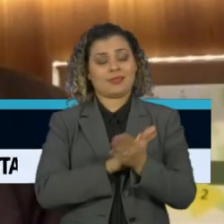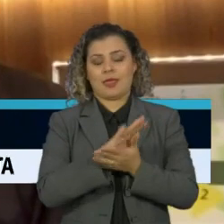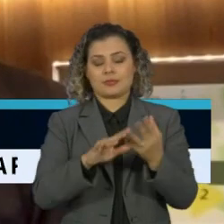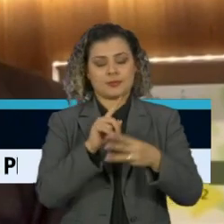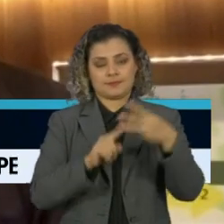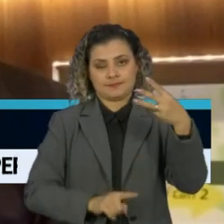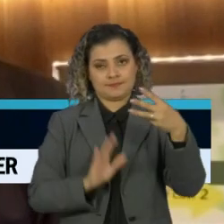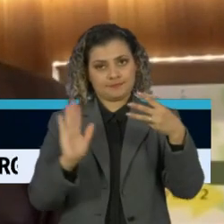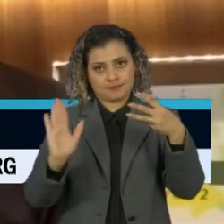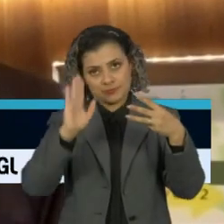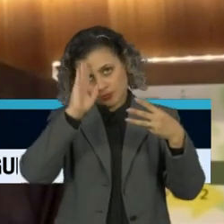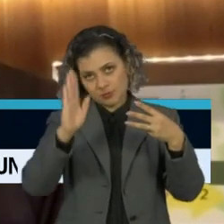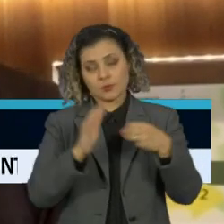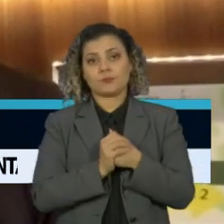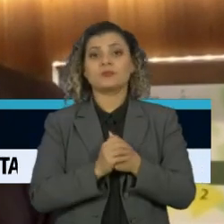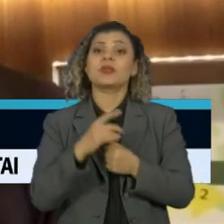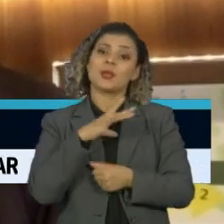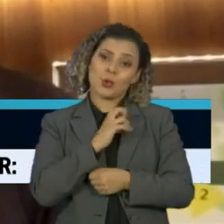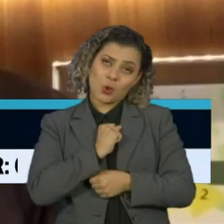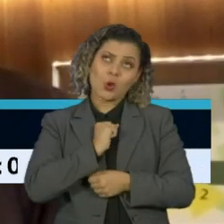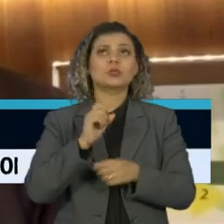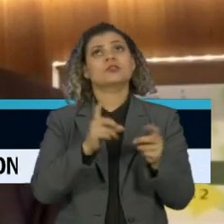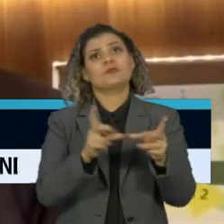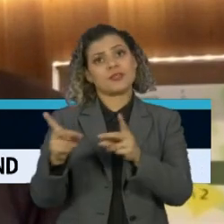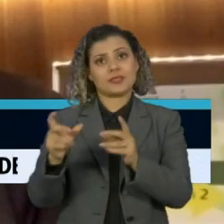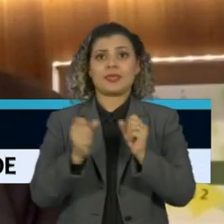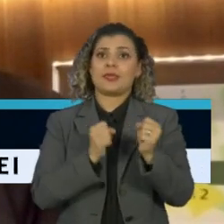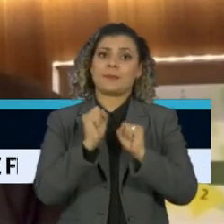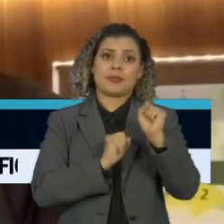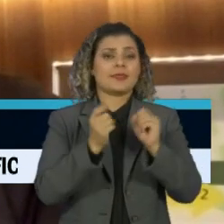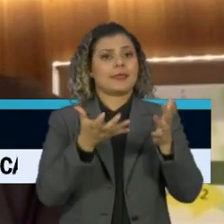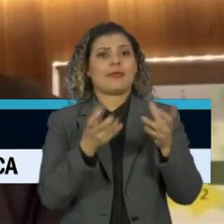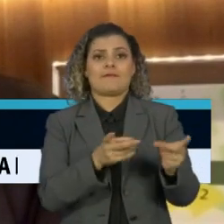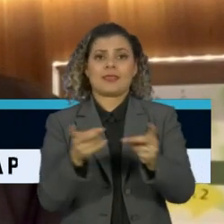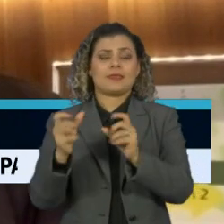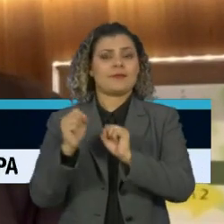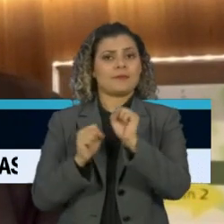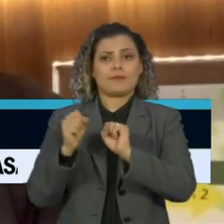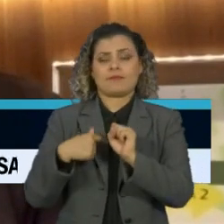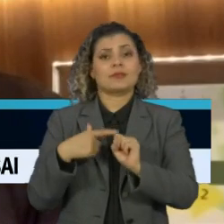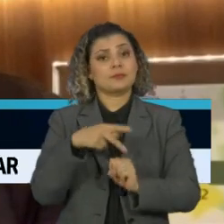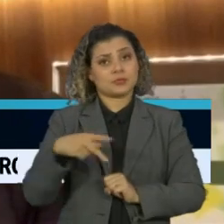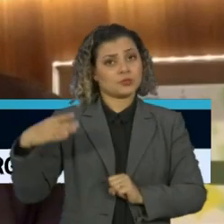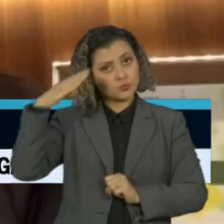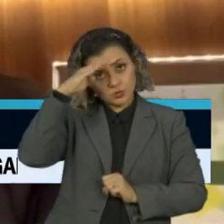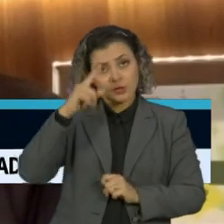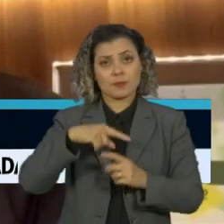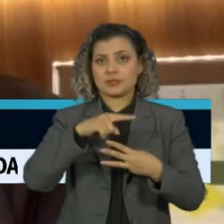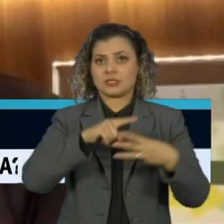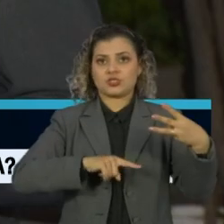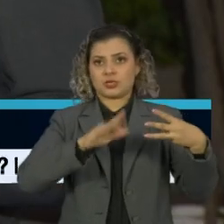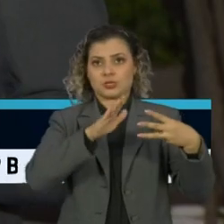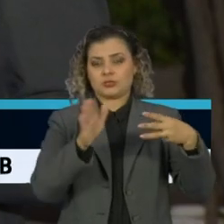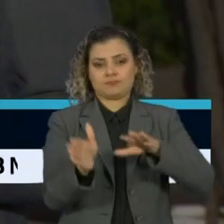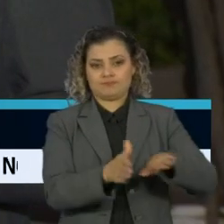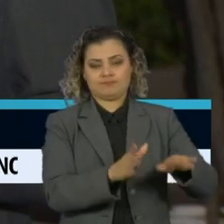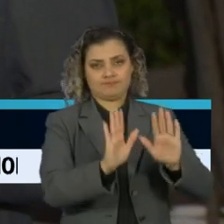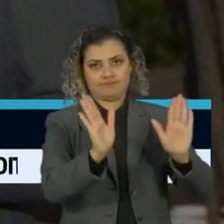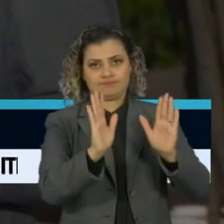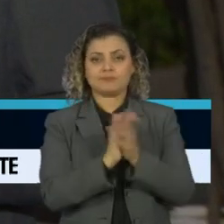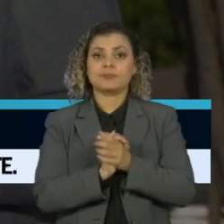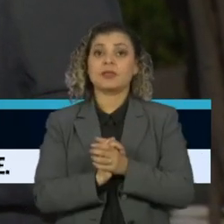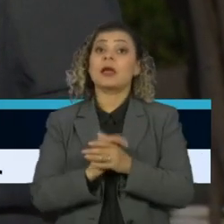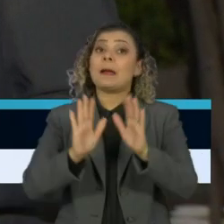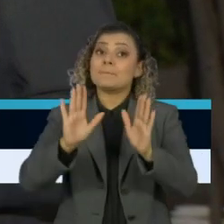ele gosta de vender as empresas, quer que venda as empresas, ele não, essas três empresas ele tirou fora. De acordo com